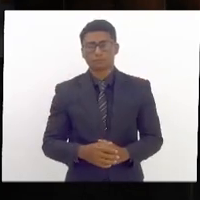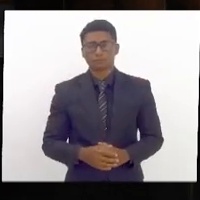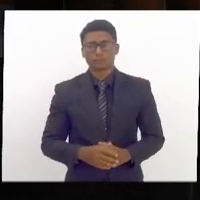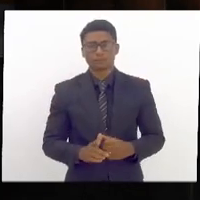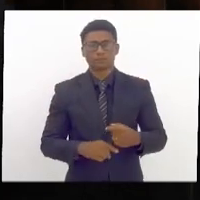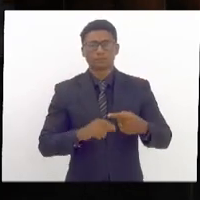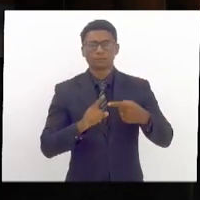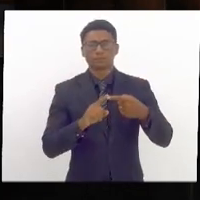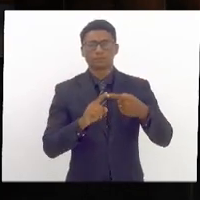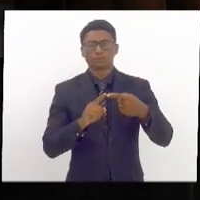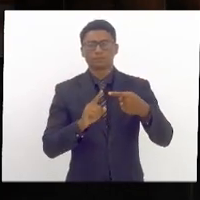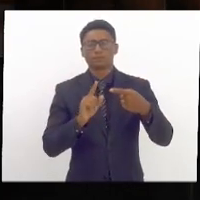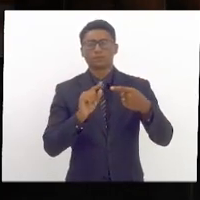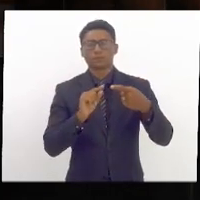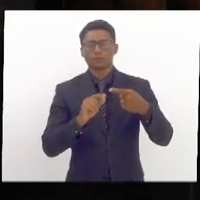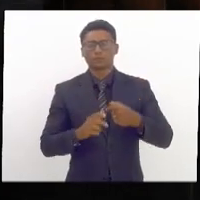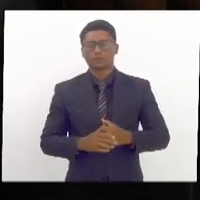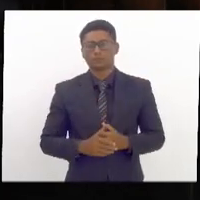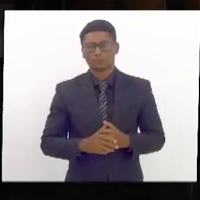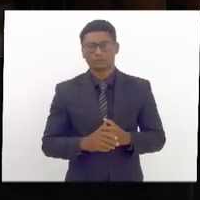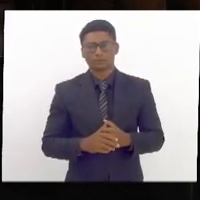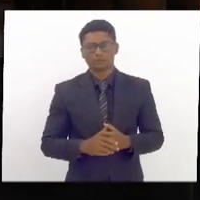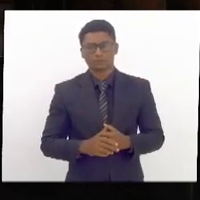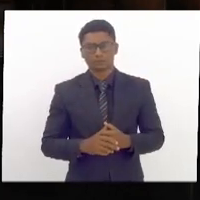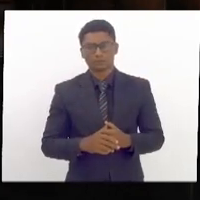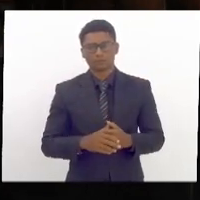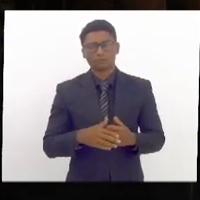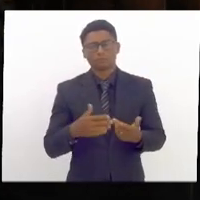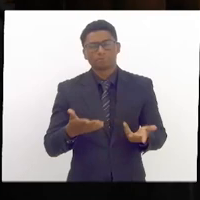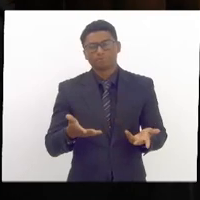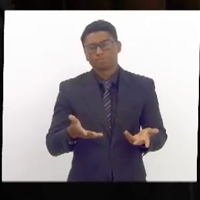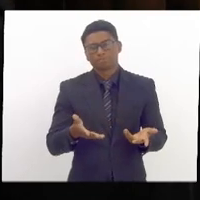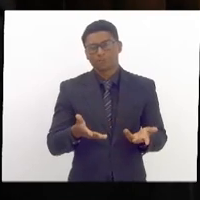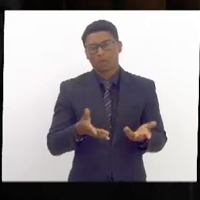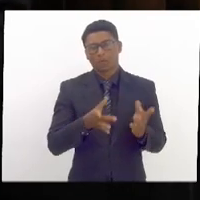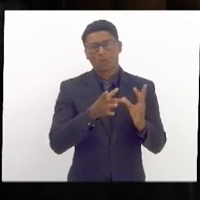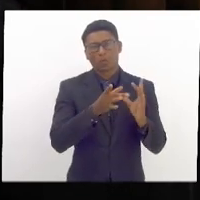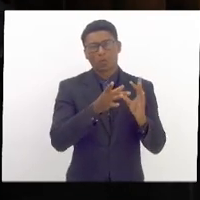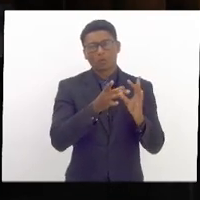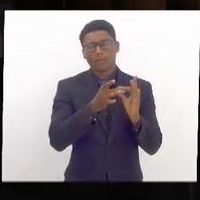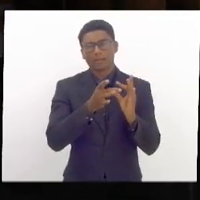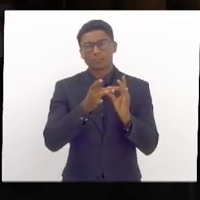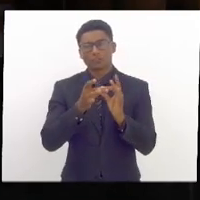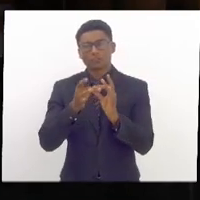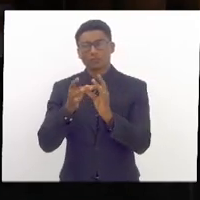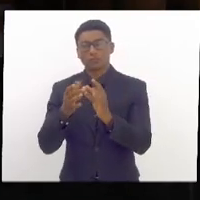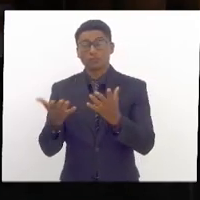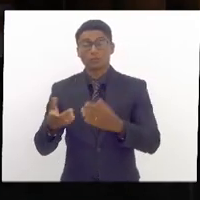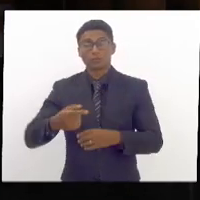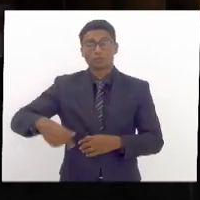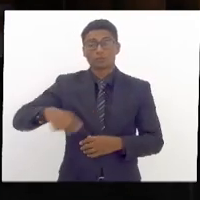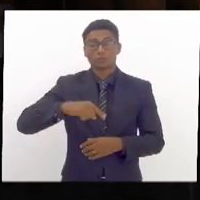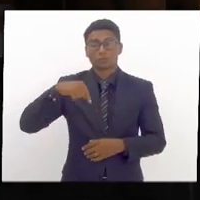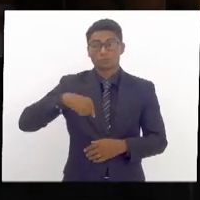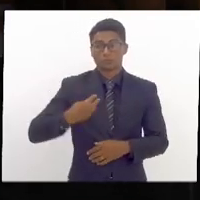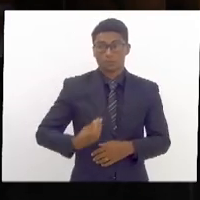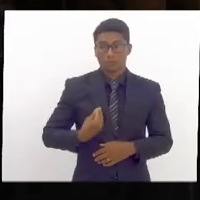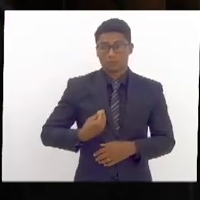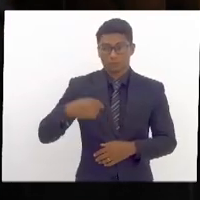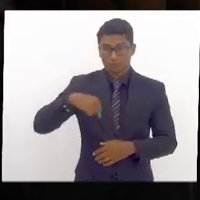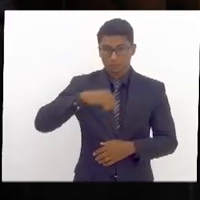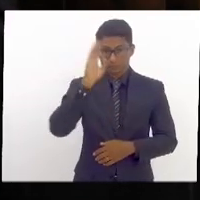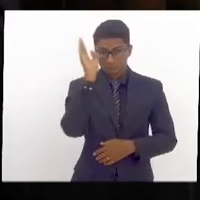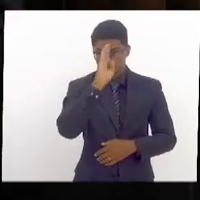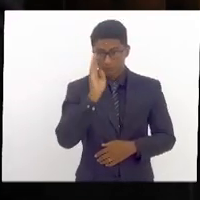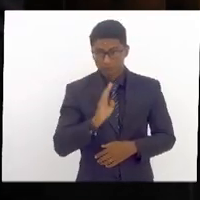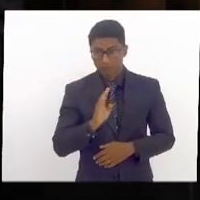lugar, o contexto mais geral, deputado Eliomar. Nós estamos vivendo no Brasil um processo agudo